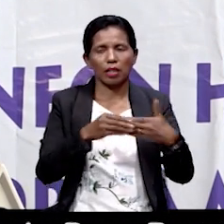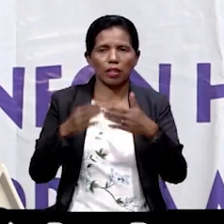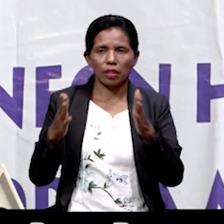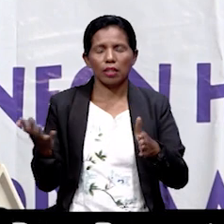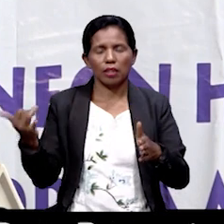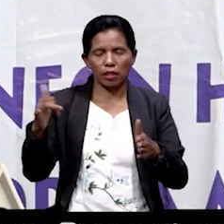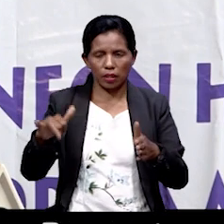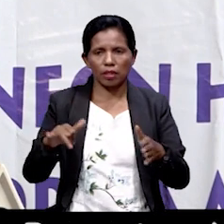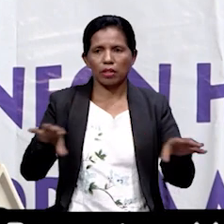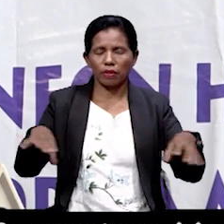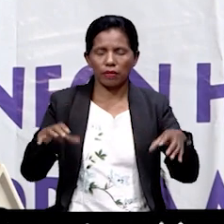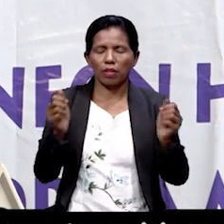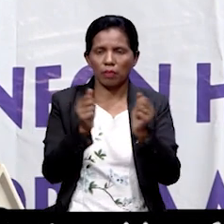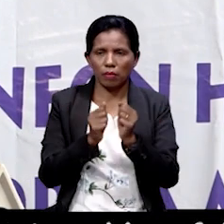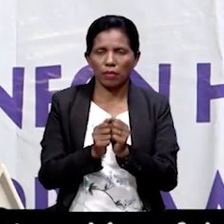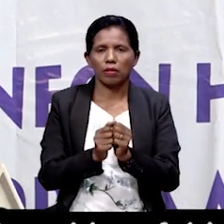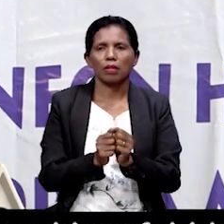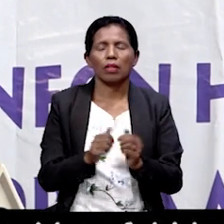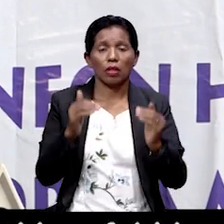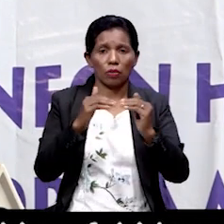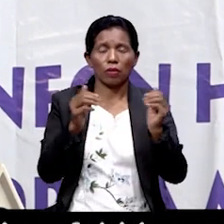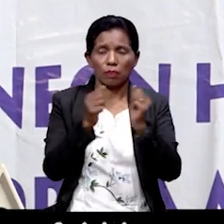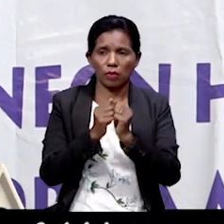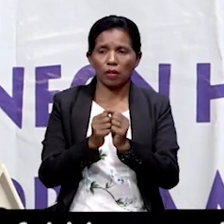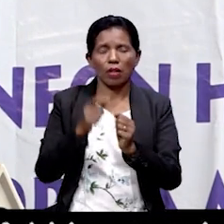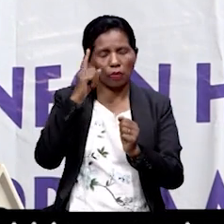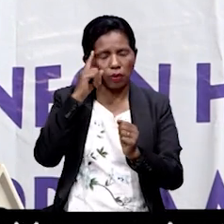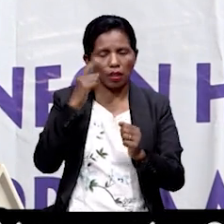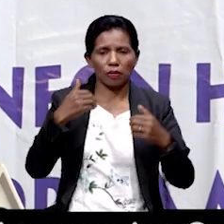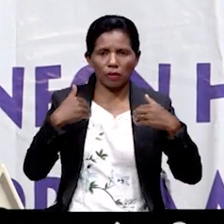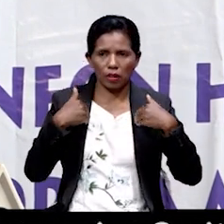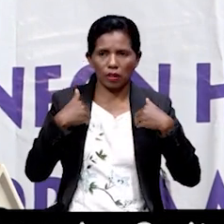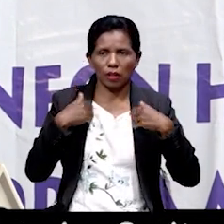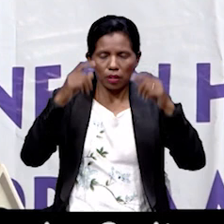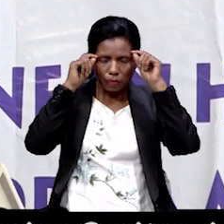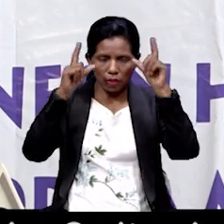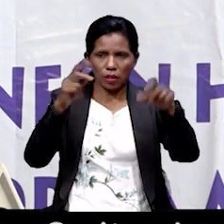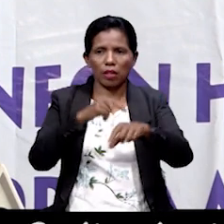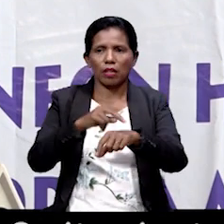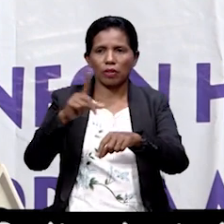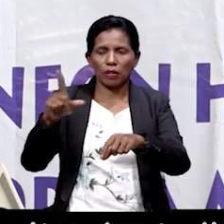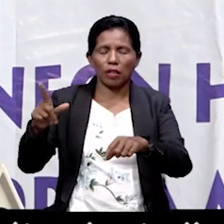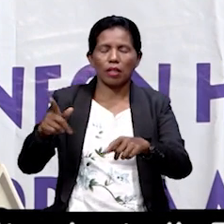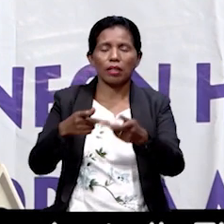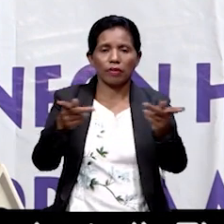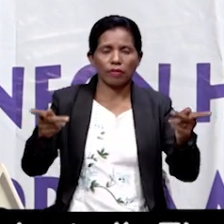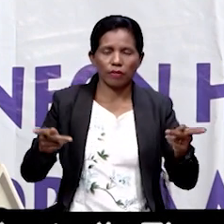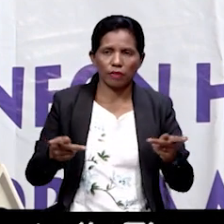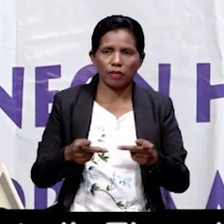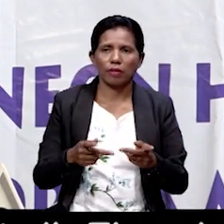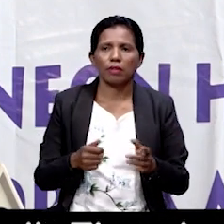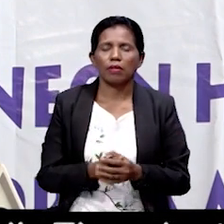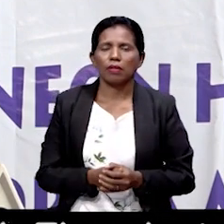service e sira iha bilateral meeting ne, hanoi para atuvele harimos itenia Timor Leste National Airlines. E Unimerat